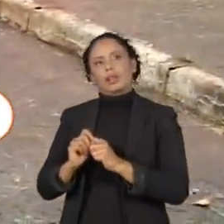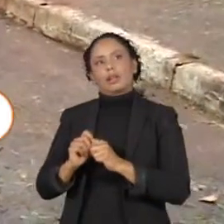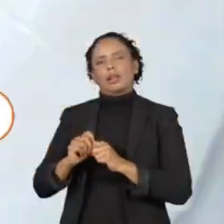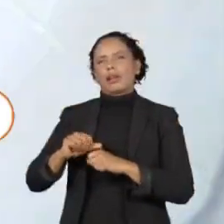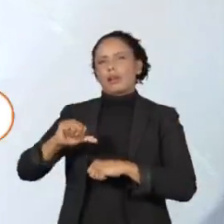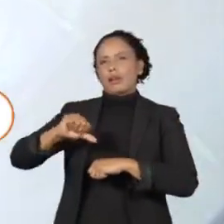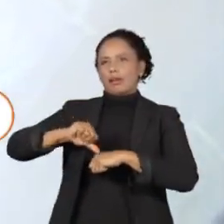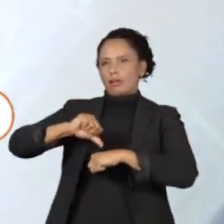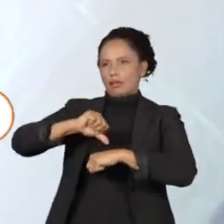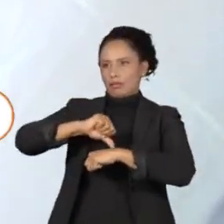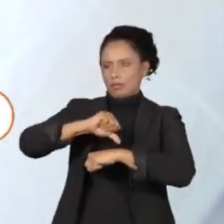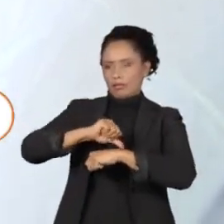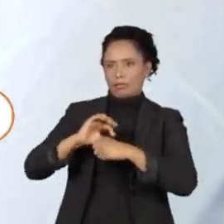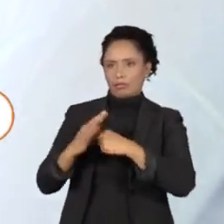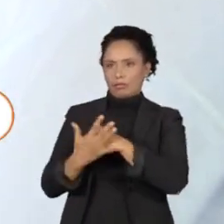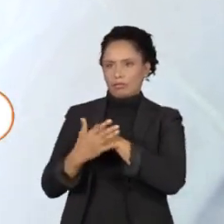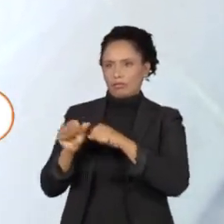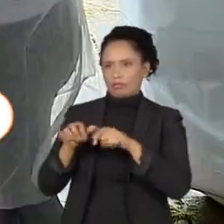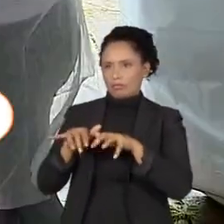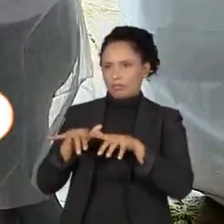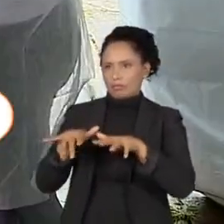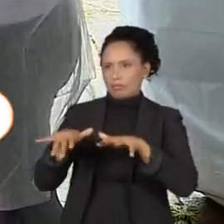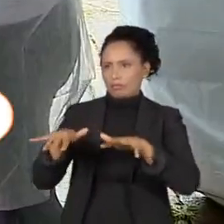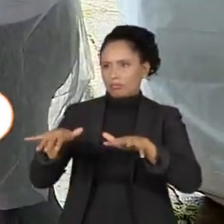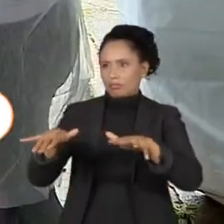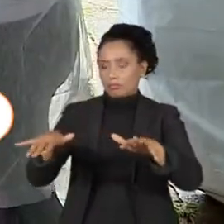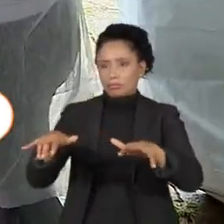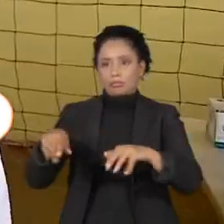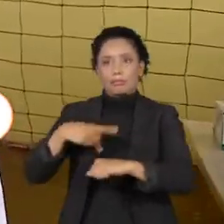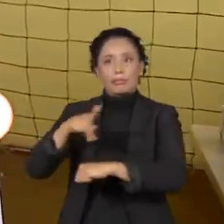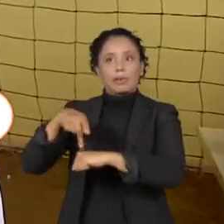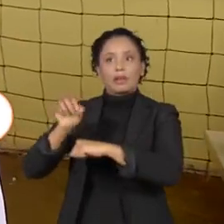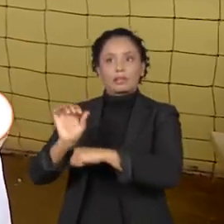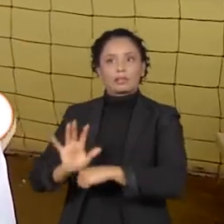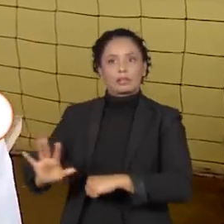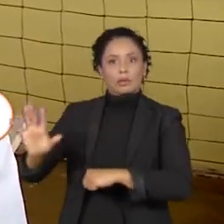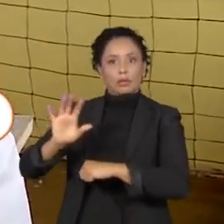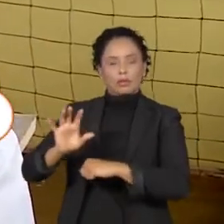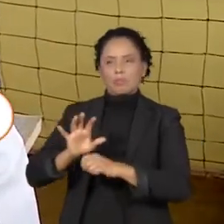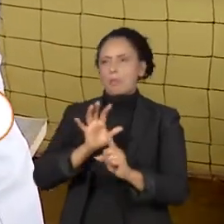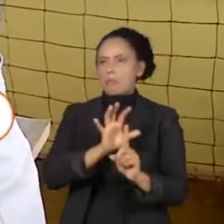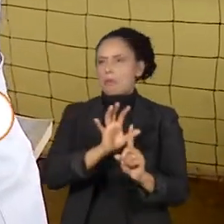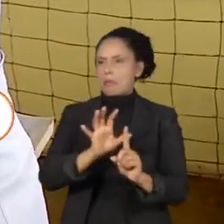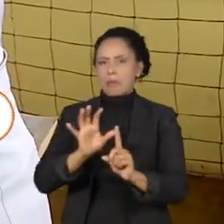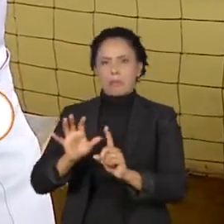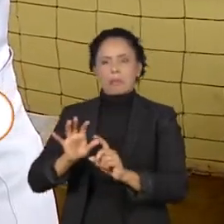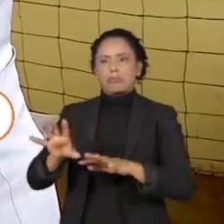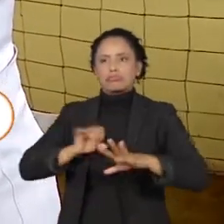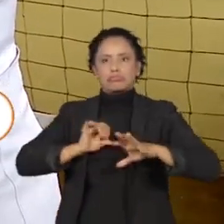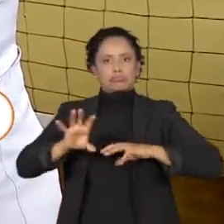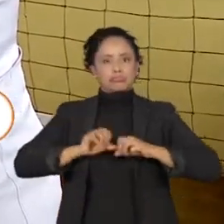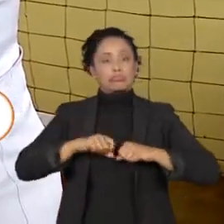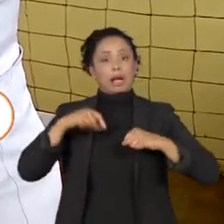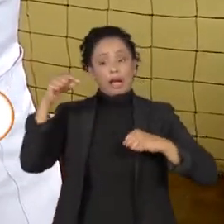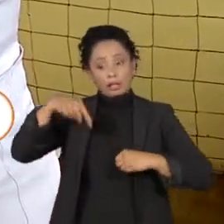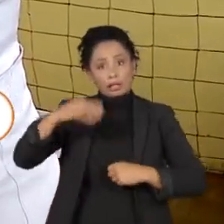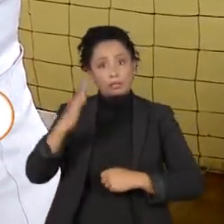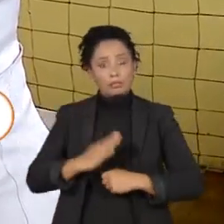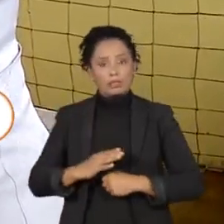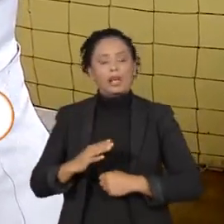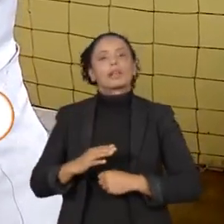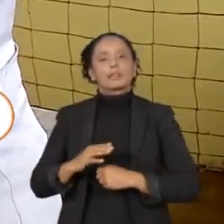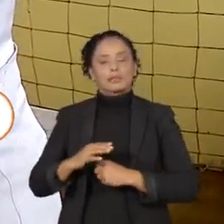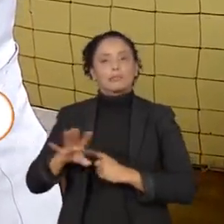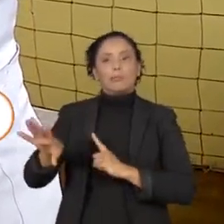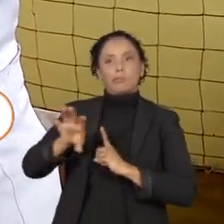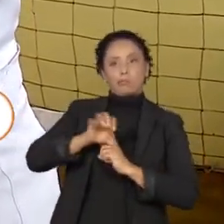em países da Europa e causam surtos por lá. E elas devem chegar com mais força aqui ao Brasil até o mês